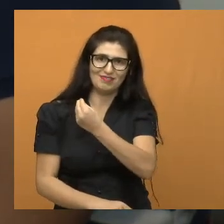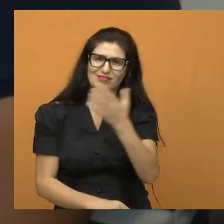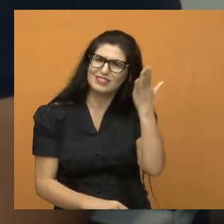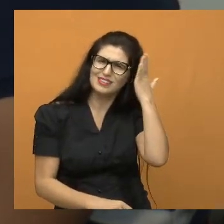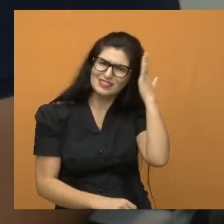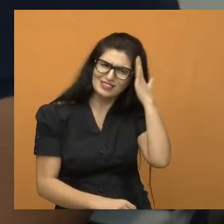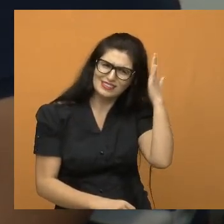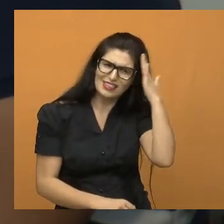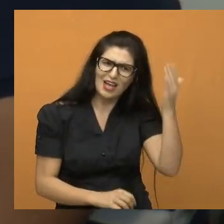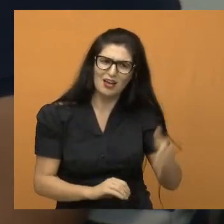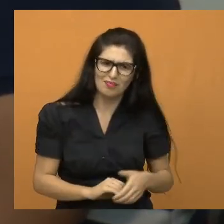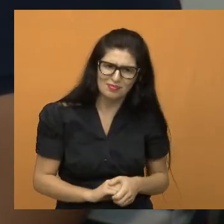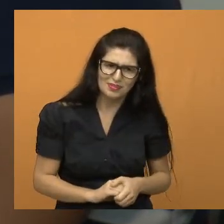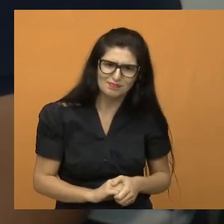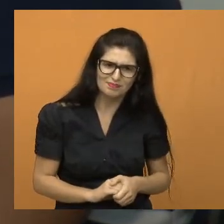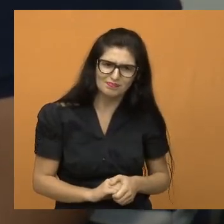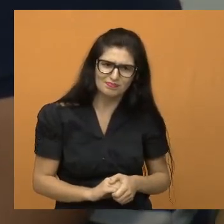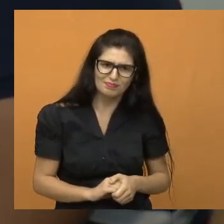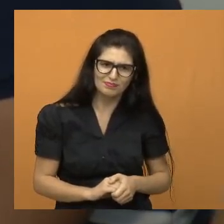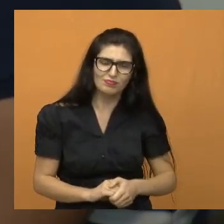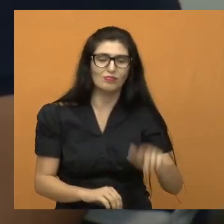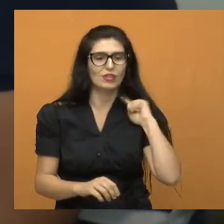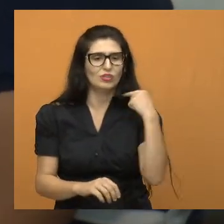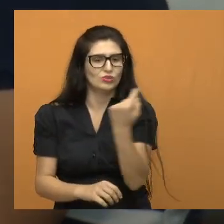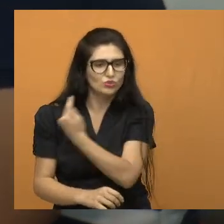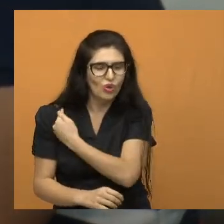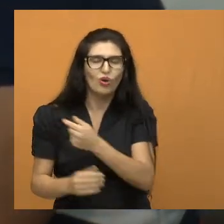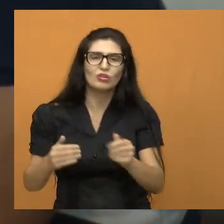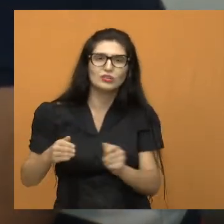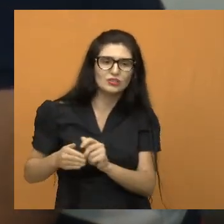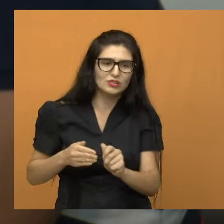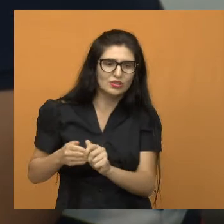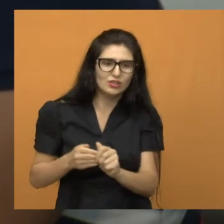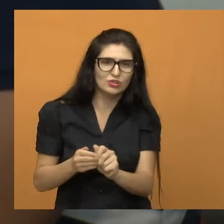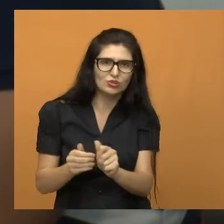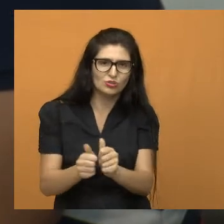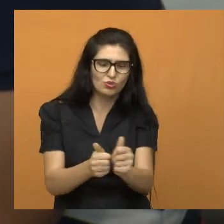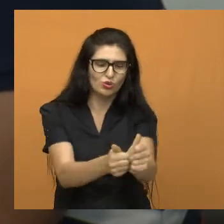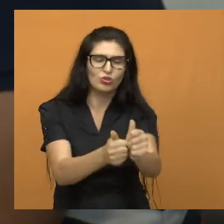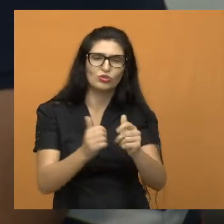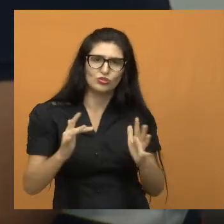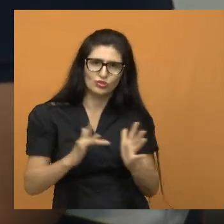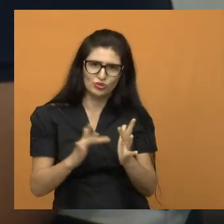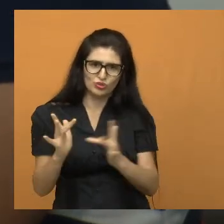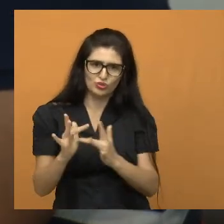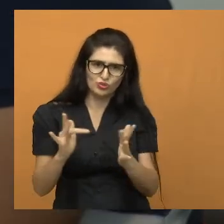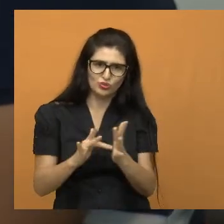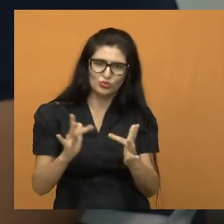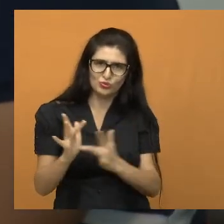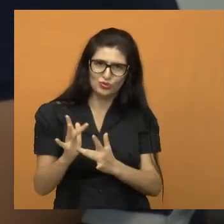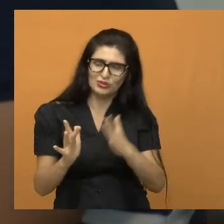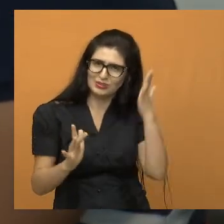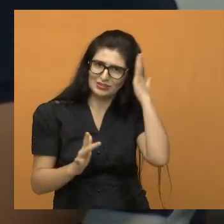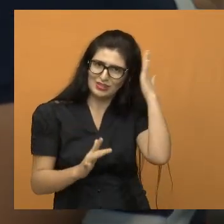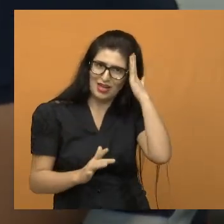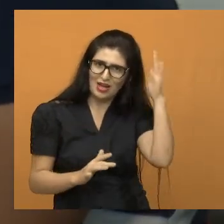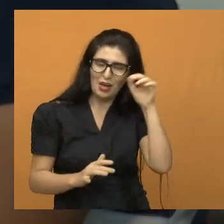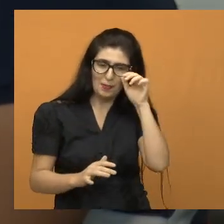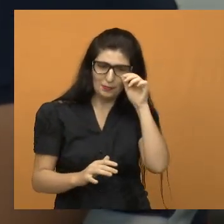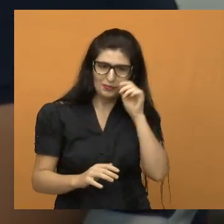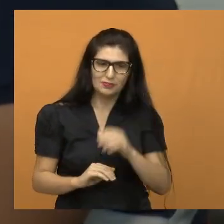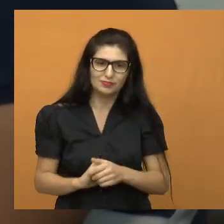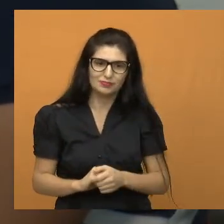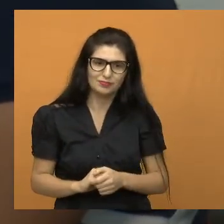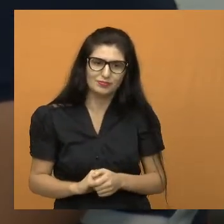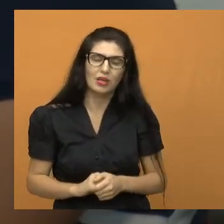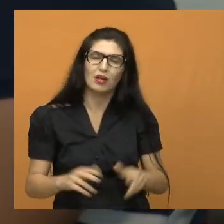disso. E nós, como seguidoras e seguidores de Jesus Cristo, temos que ter isso claro para a gente, né? O texto base da